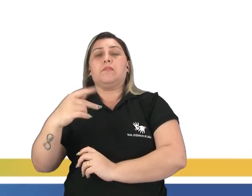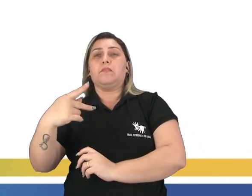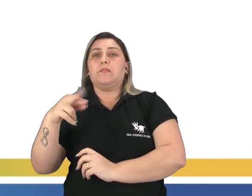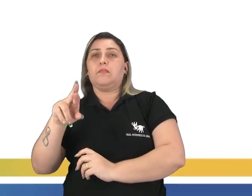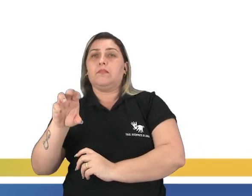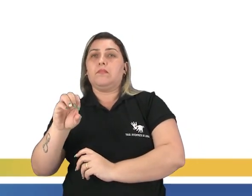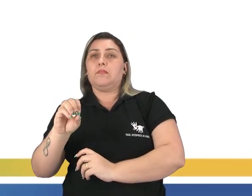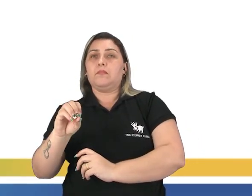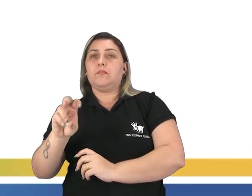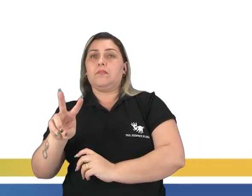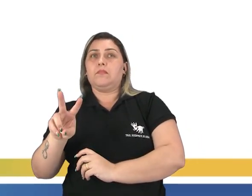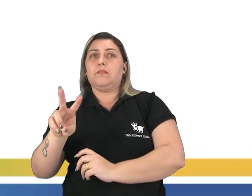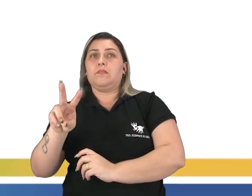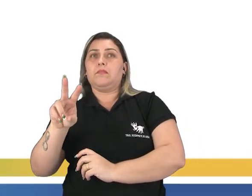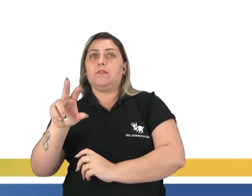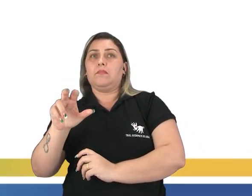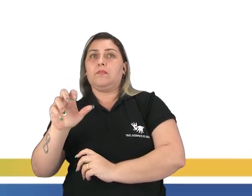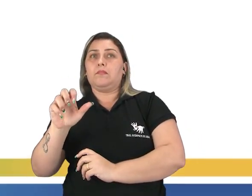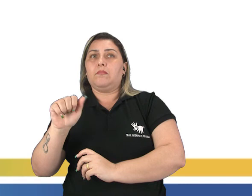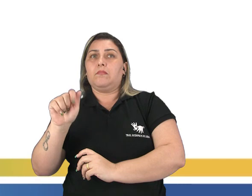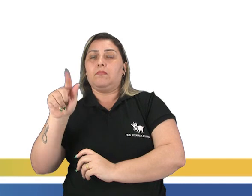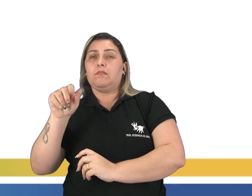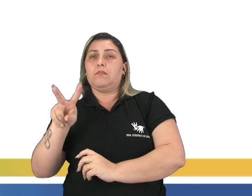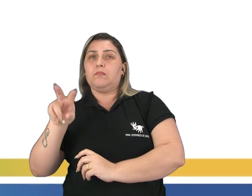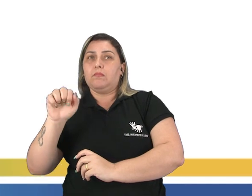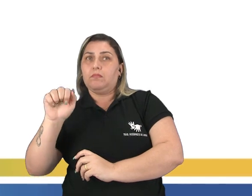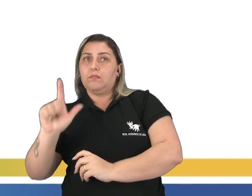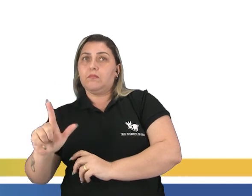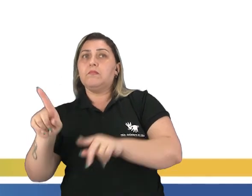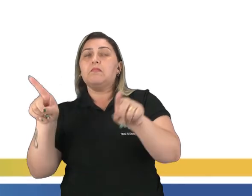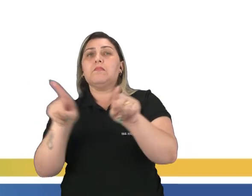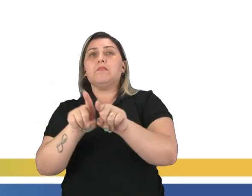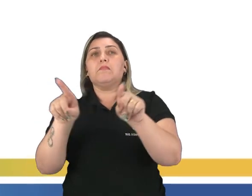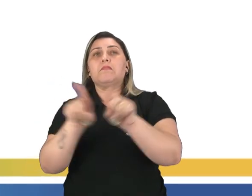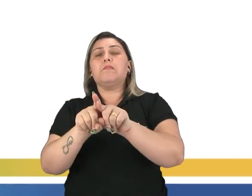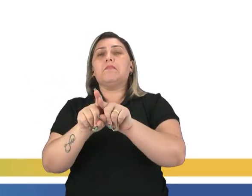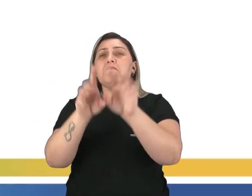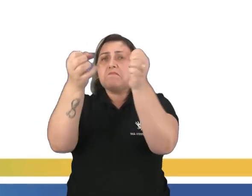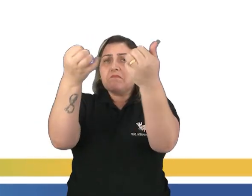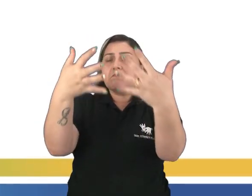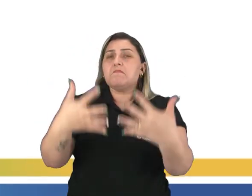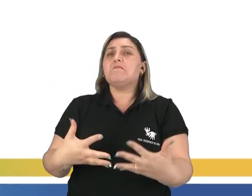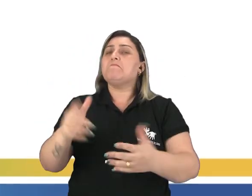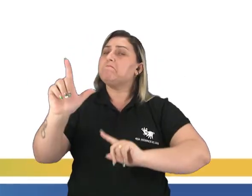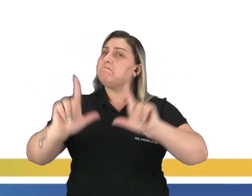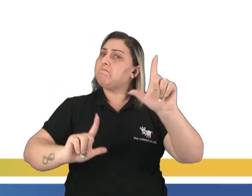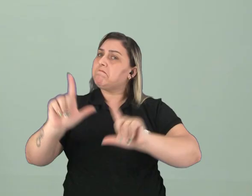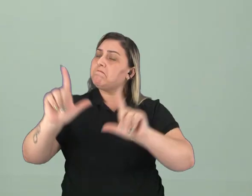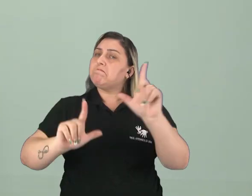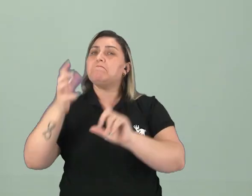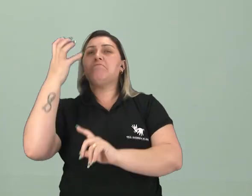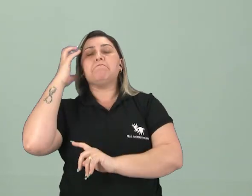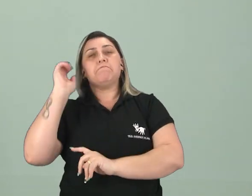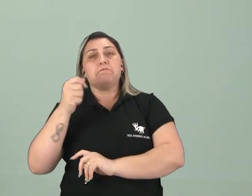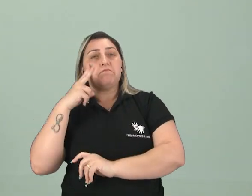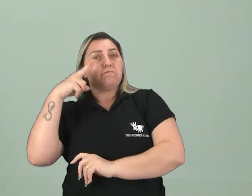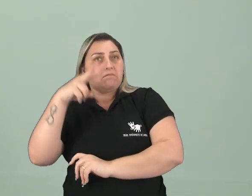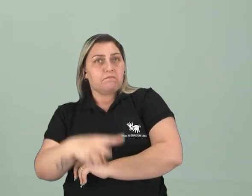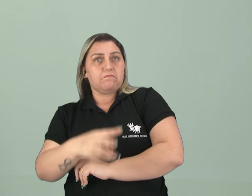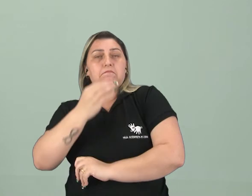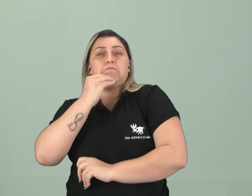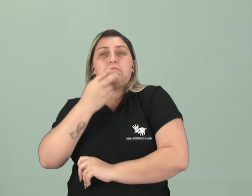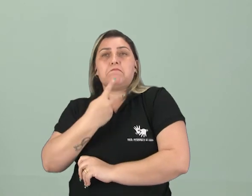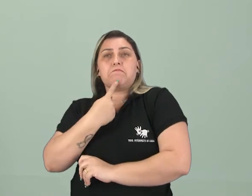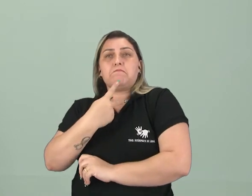exemplos do dia a dia. Você já viu algum momento falando sobre probabilidade, seja na TV, na rádio, no jogo, algo nesse estilo,